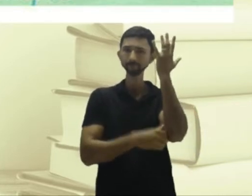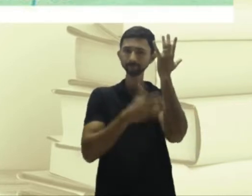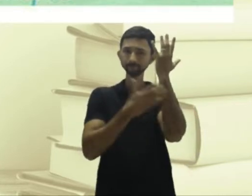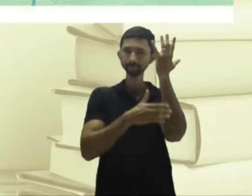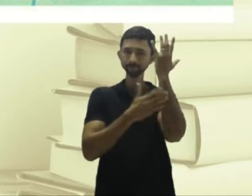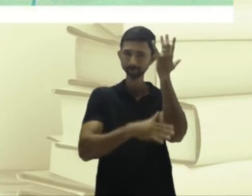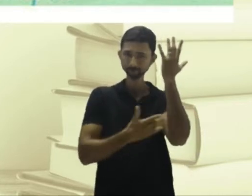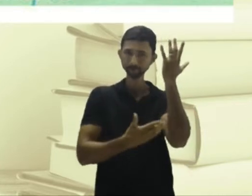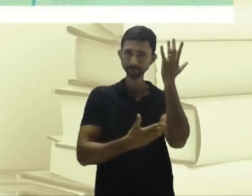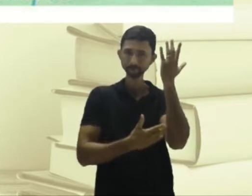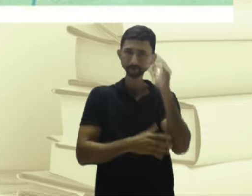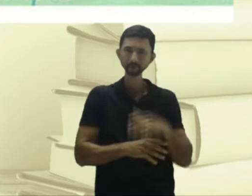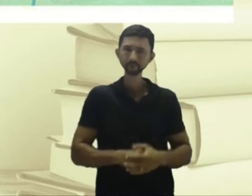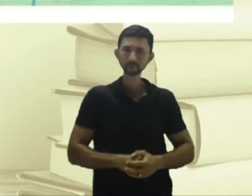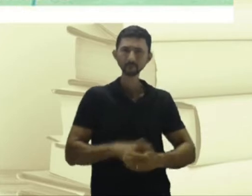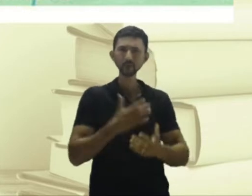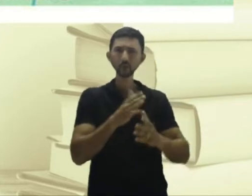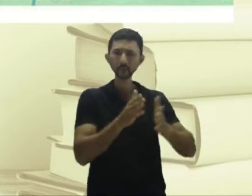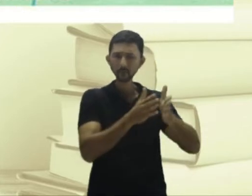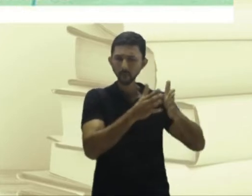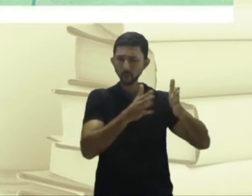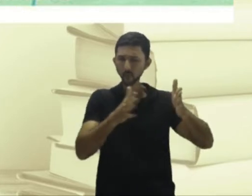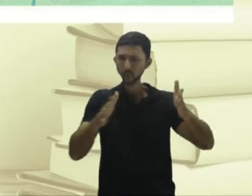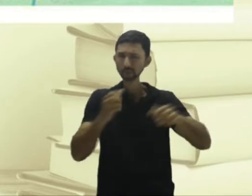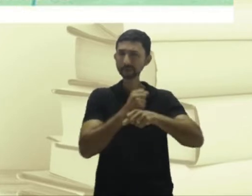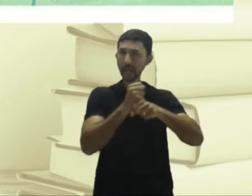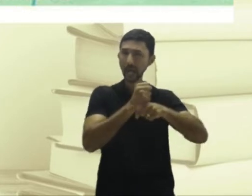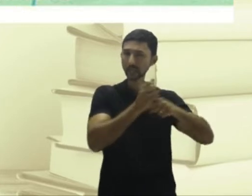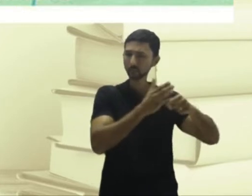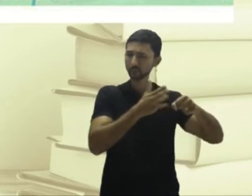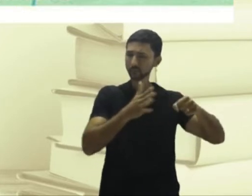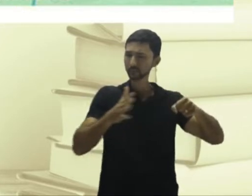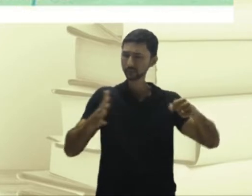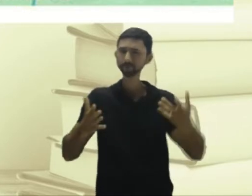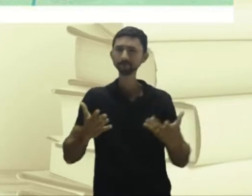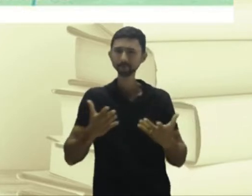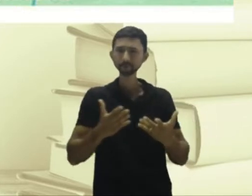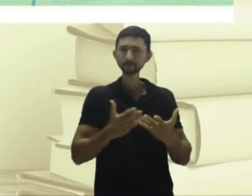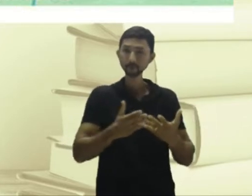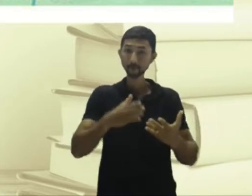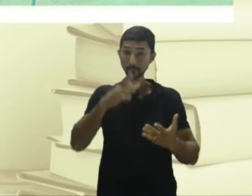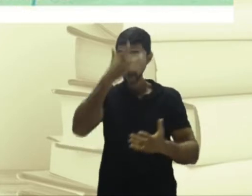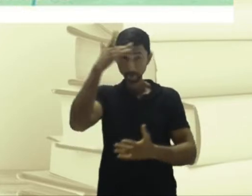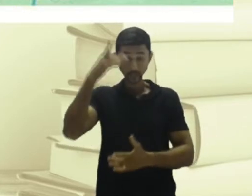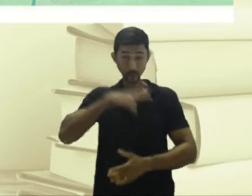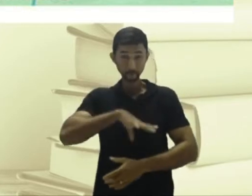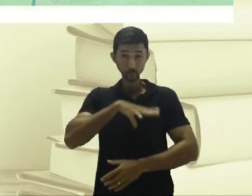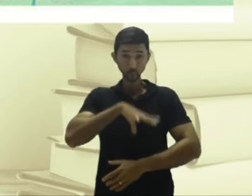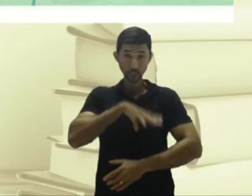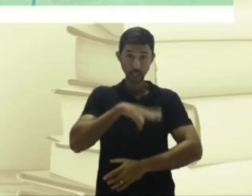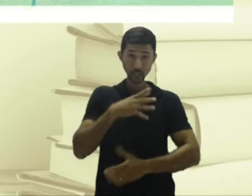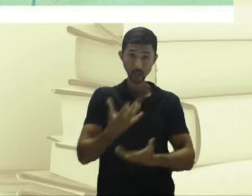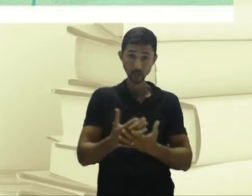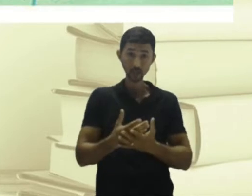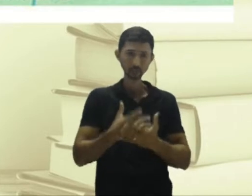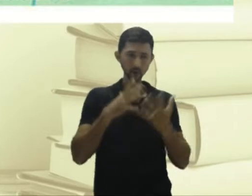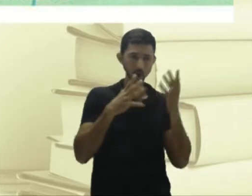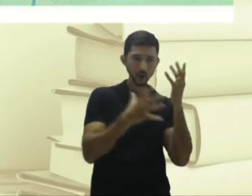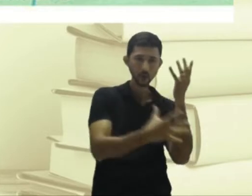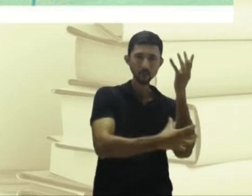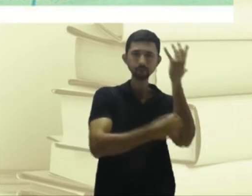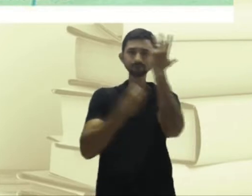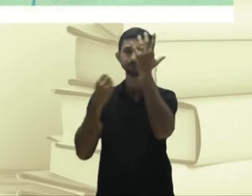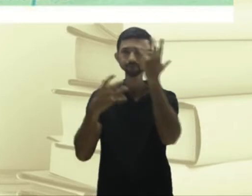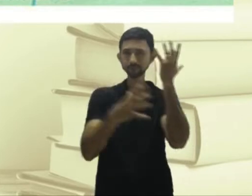Ou seja, de 1500 a 1530, efetivamente, os portugueses fizeram a